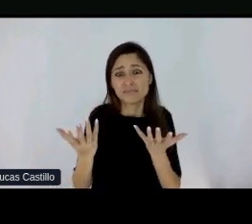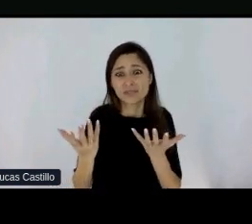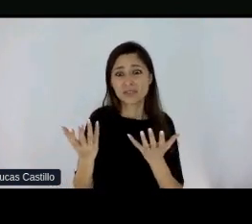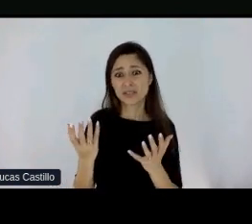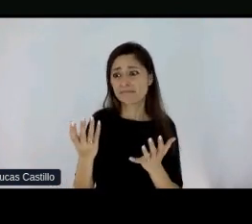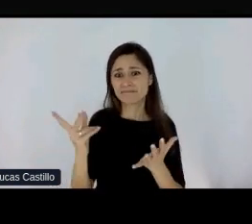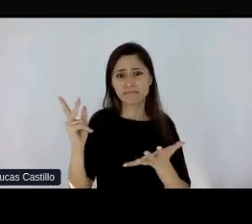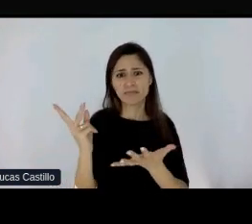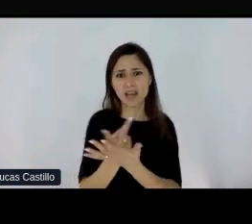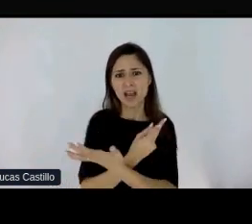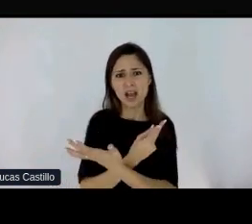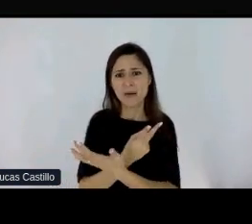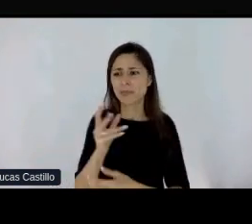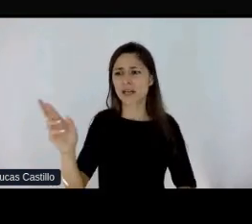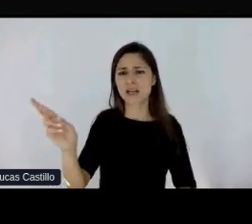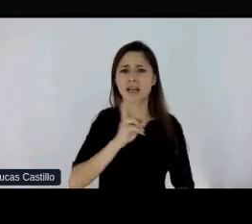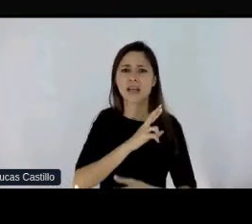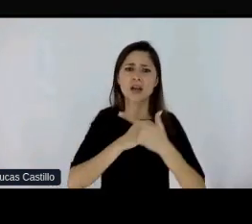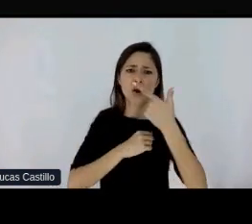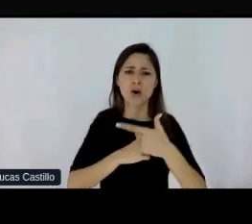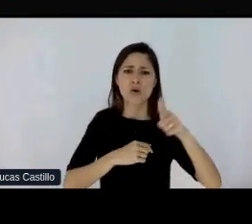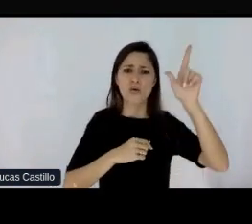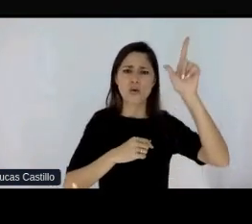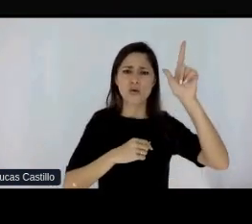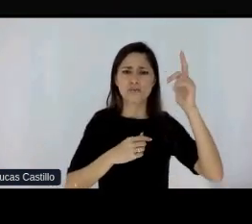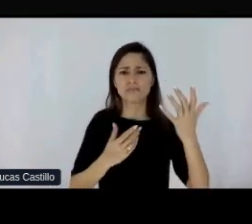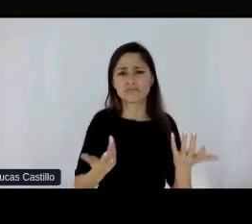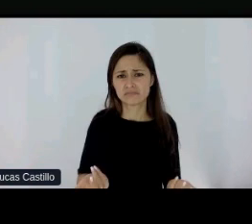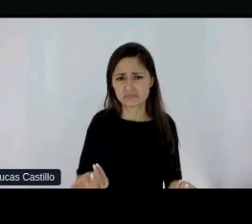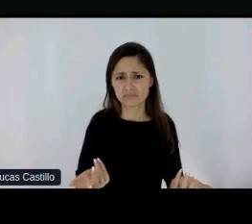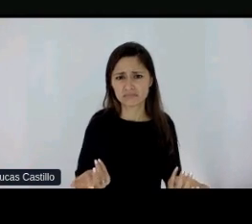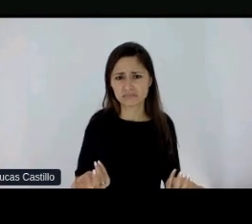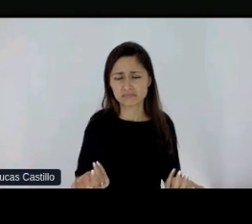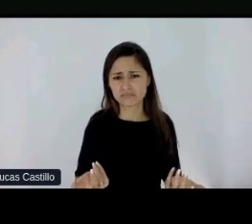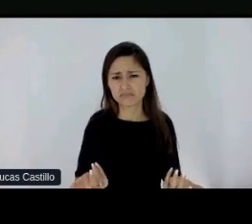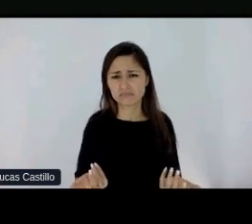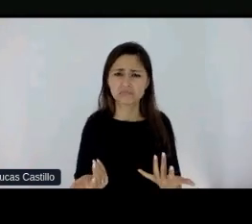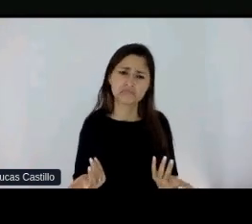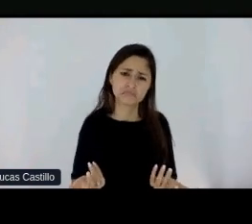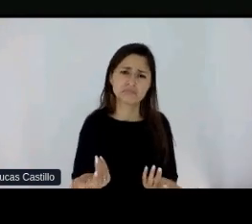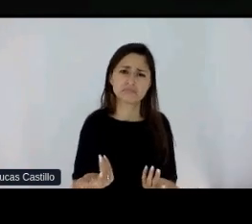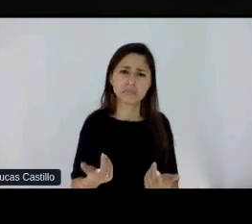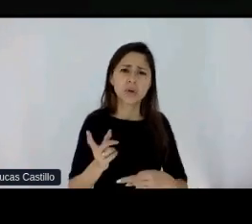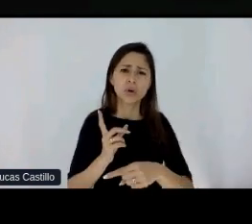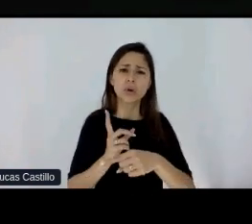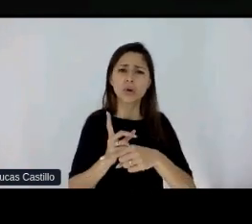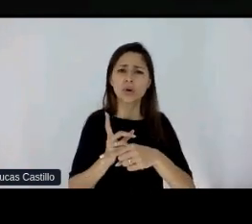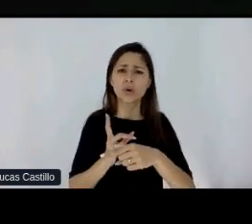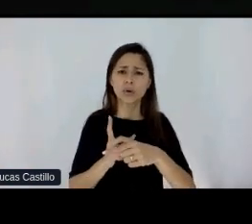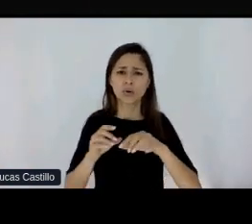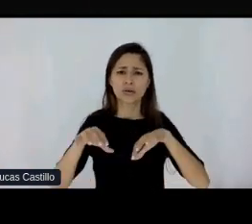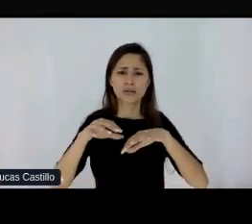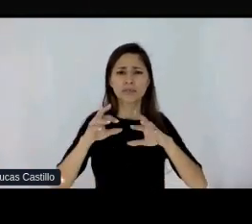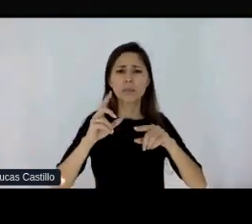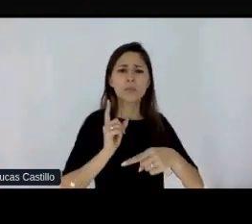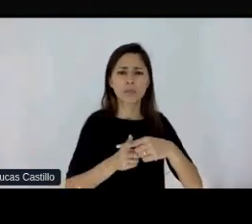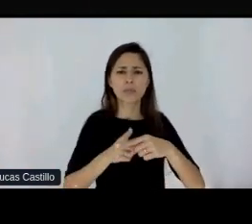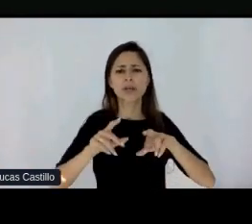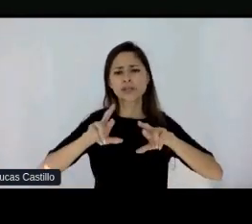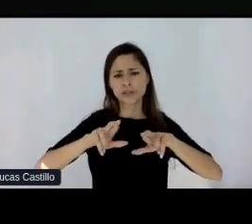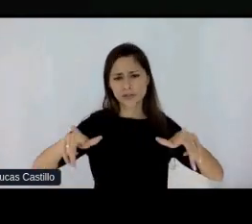gigante e que não vai chegar nem perto de perguntar o gênero daquela pessoa,